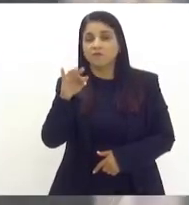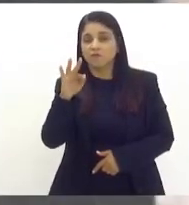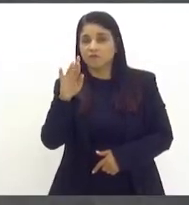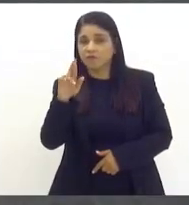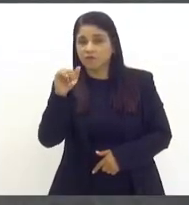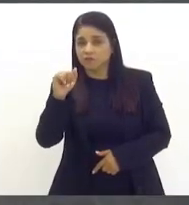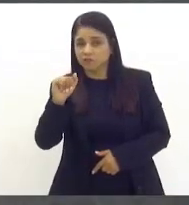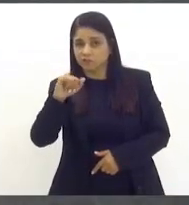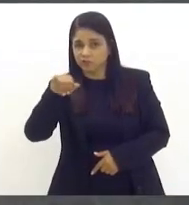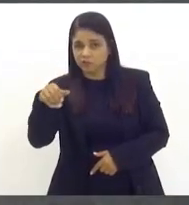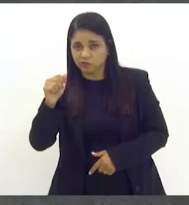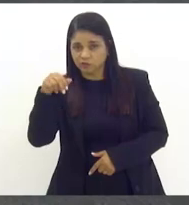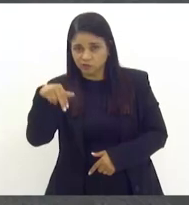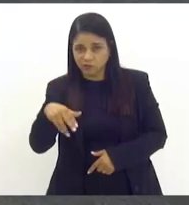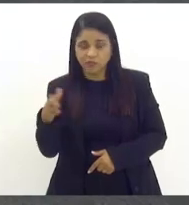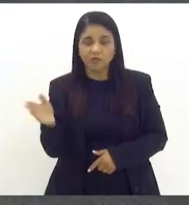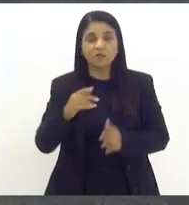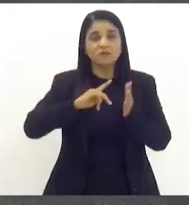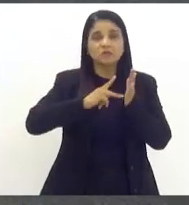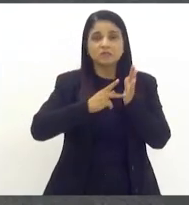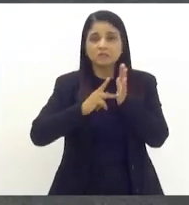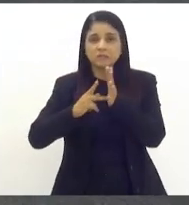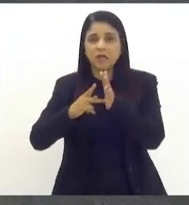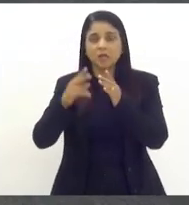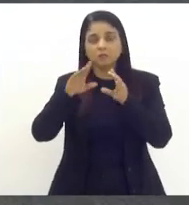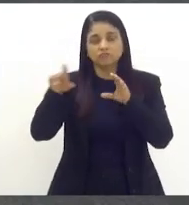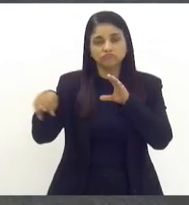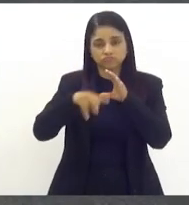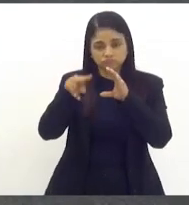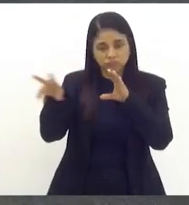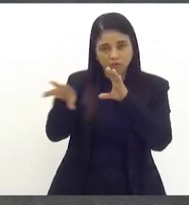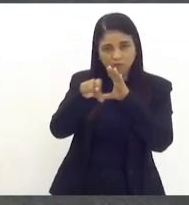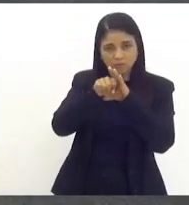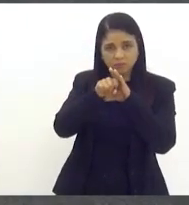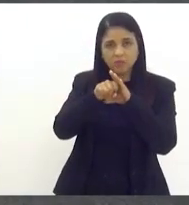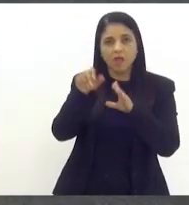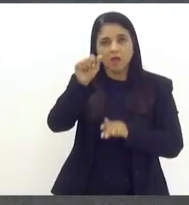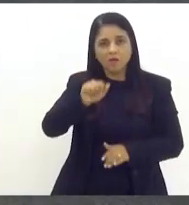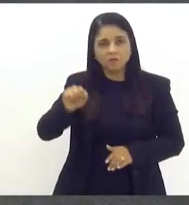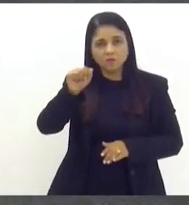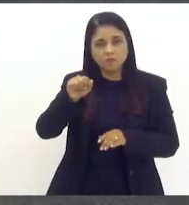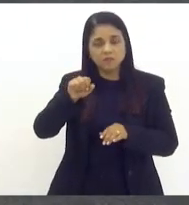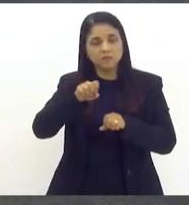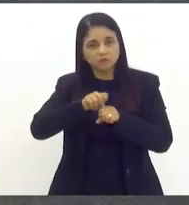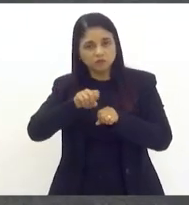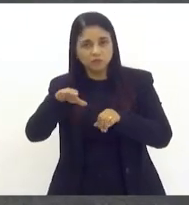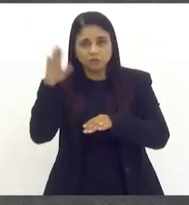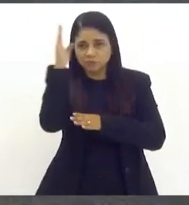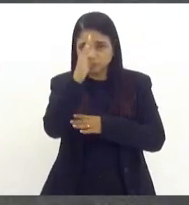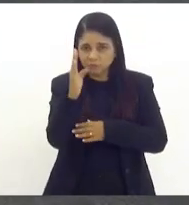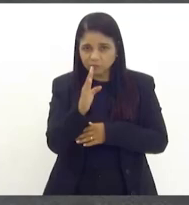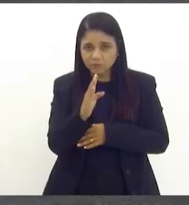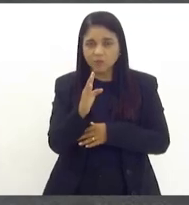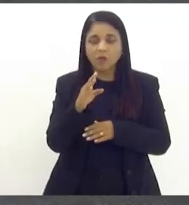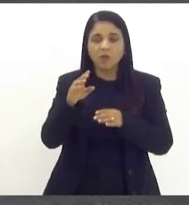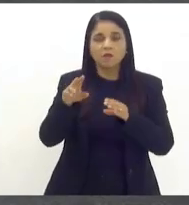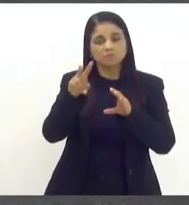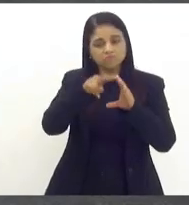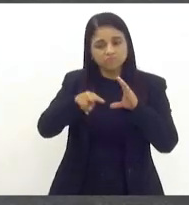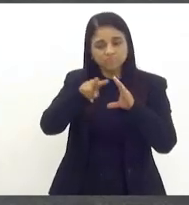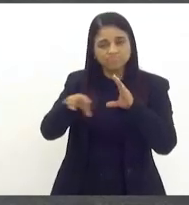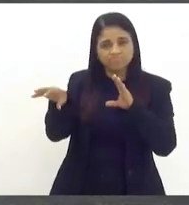o sindicato da indústria audiovisual Associação dos distribuidores brasileiros e Brasil audiovisual